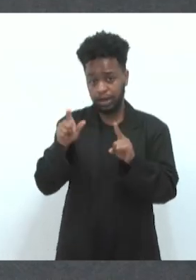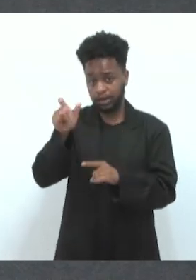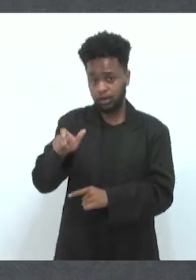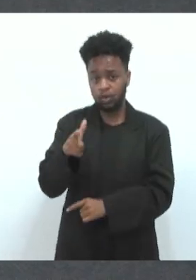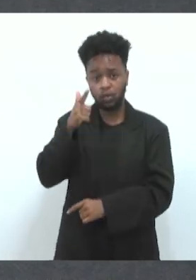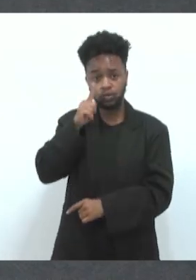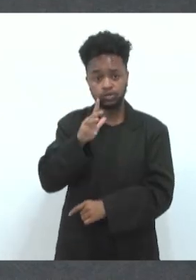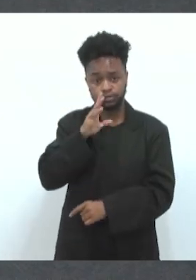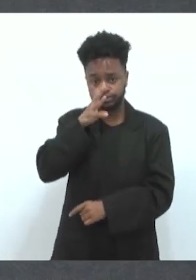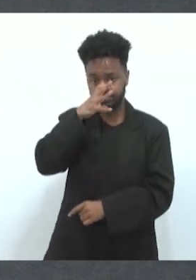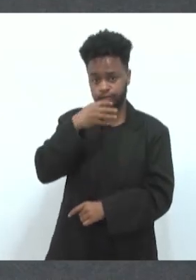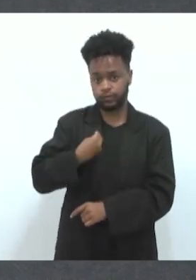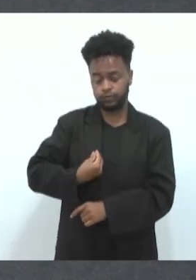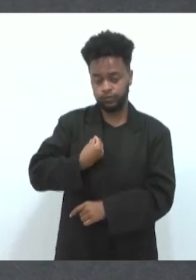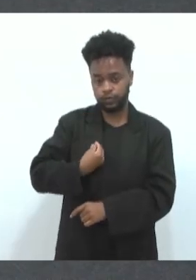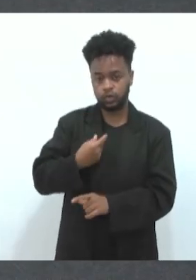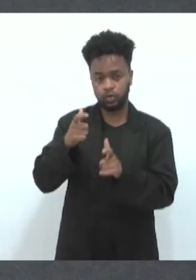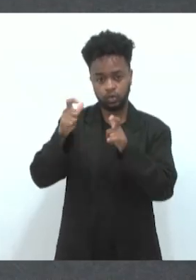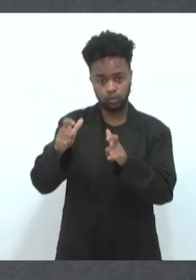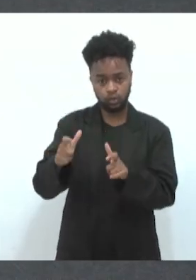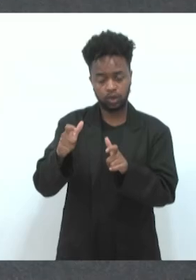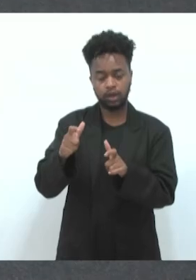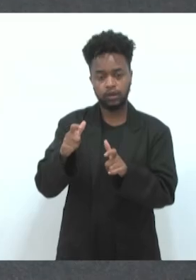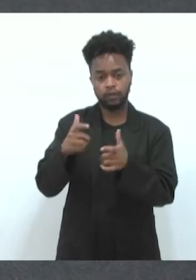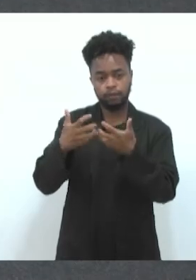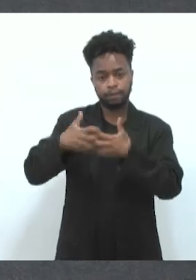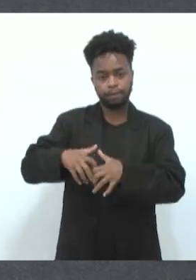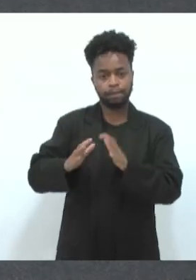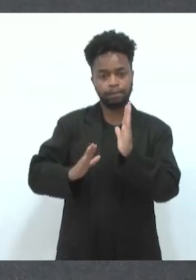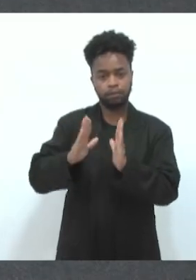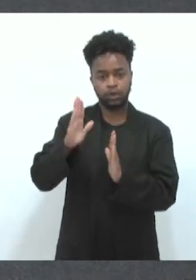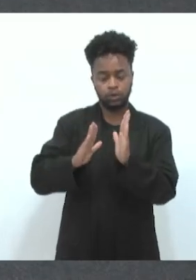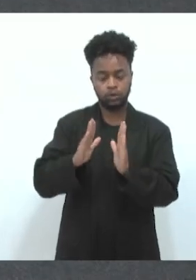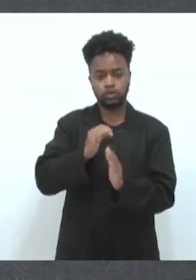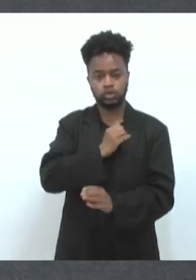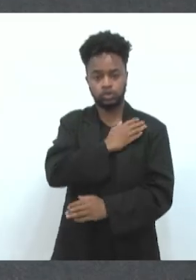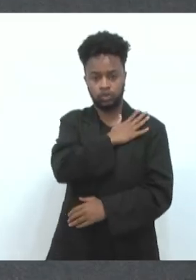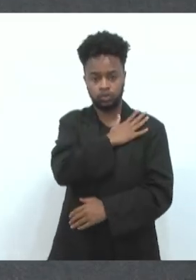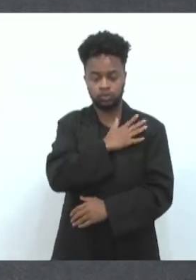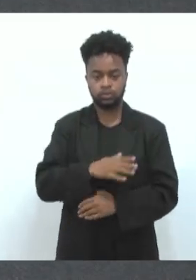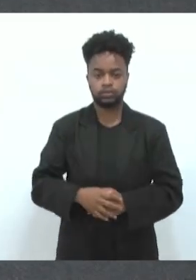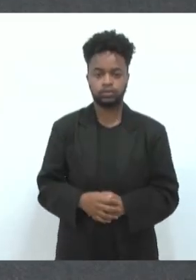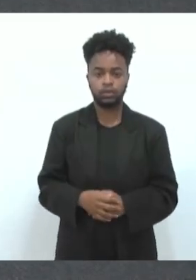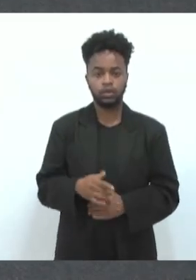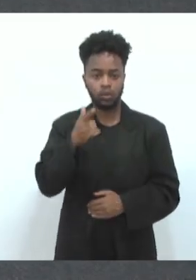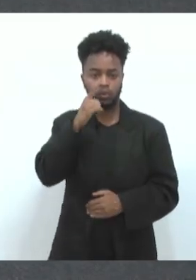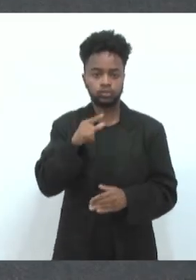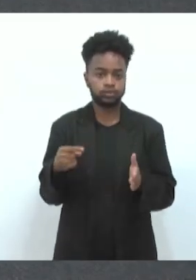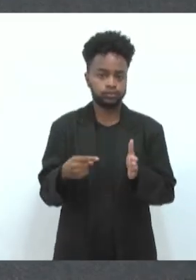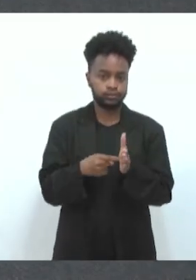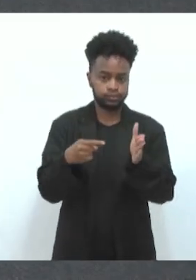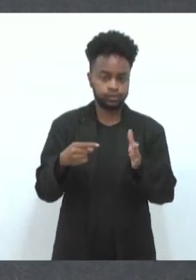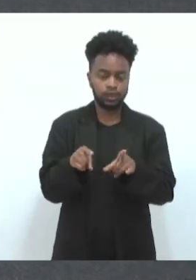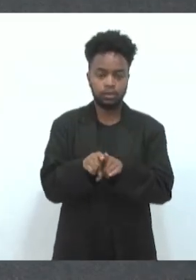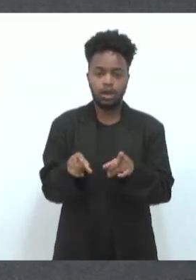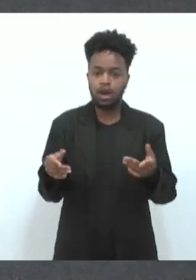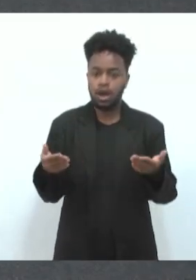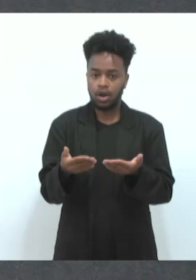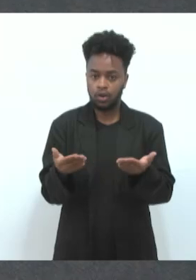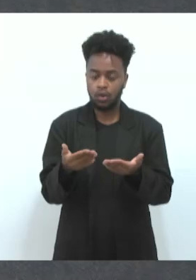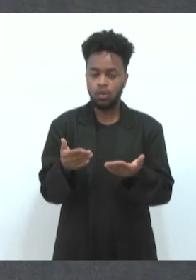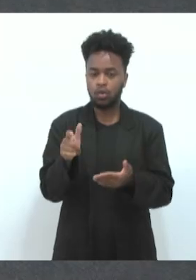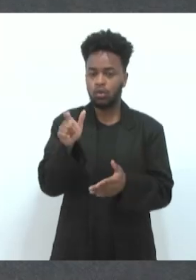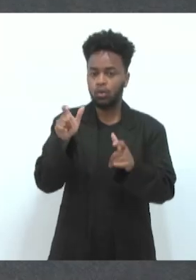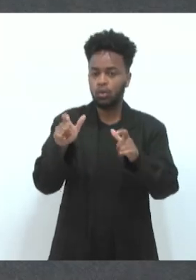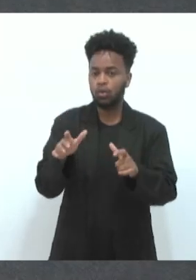de tortura e assassinato que funcionou durante a ditadura civil-militar, denunciou e agora aquele